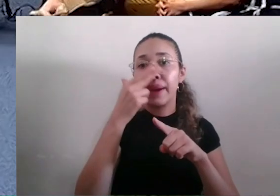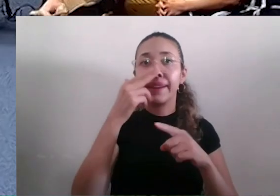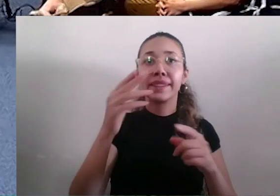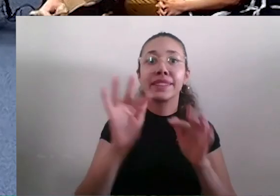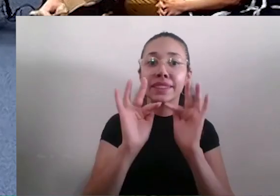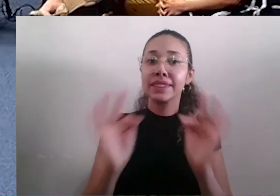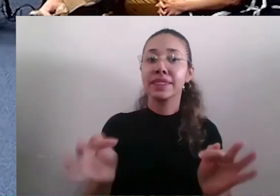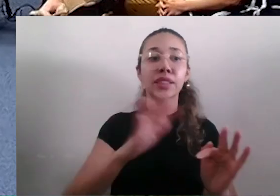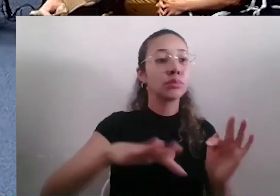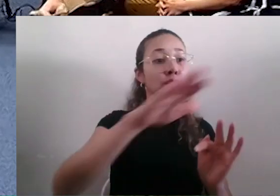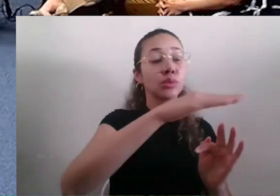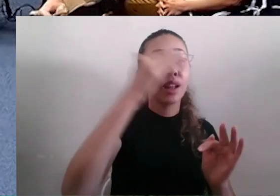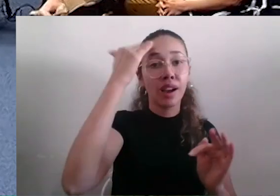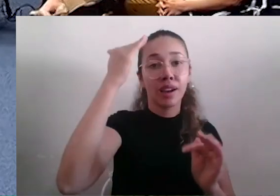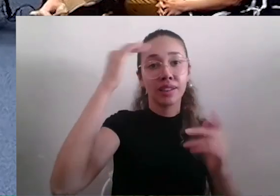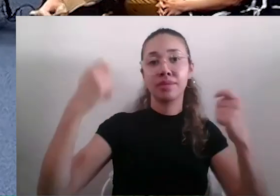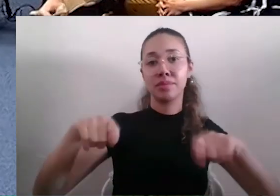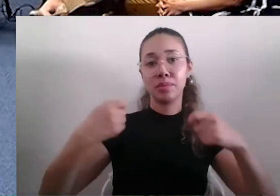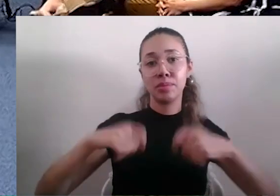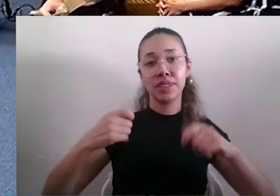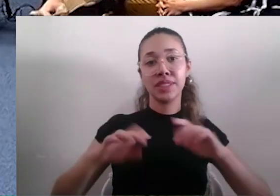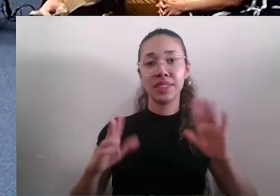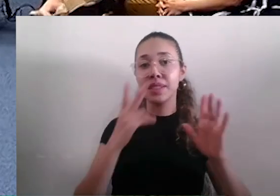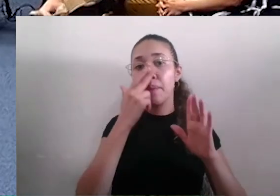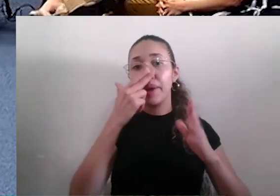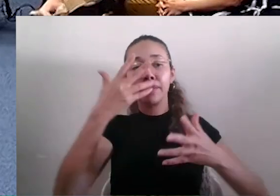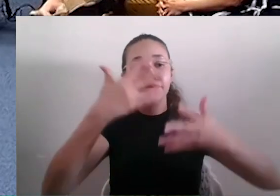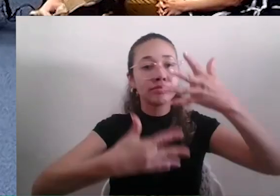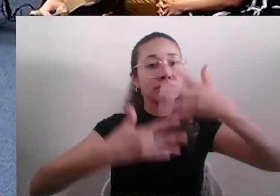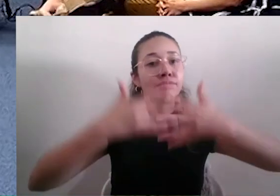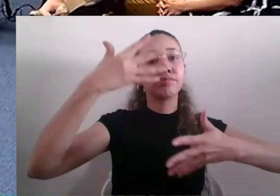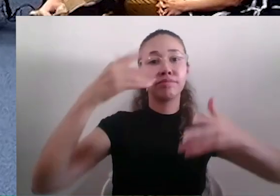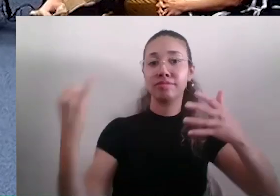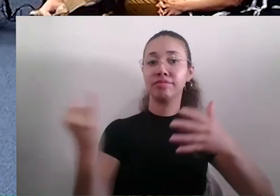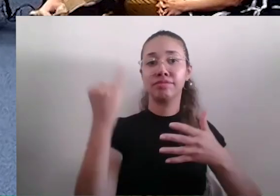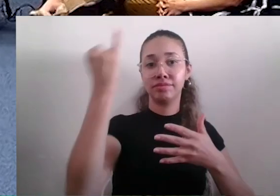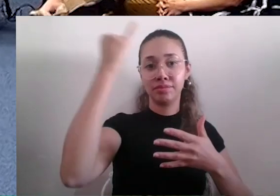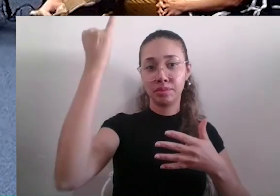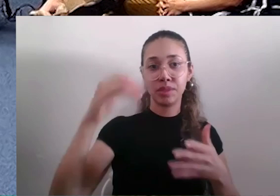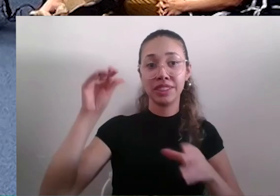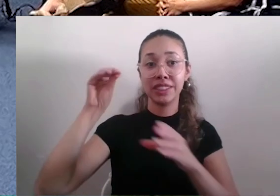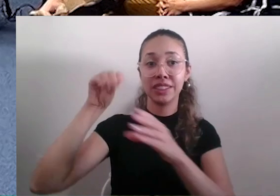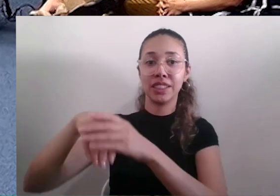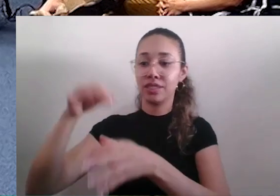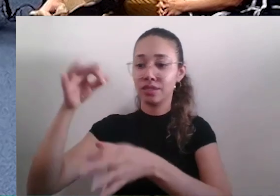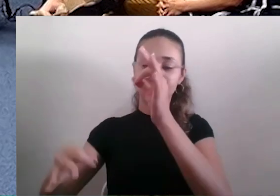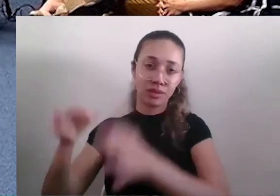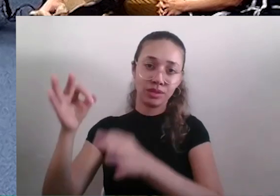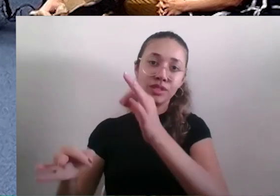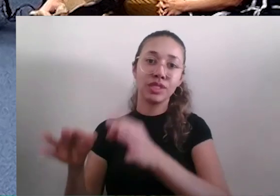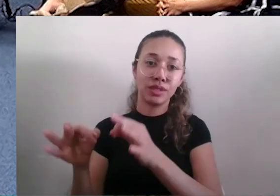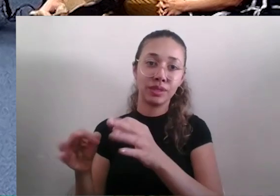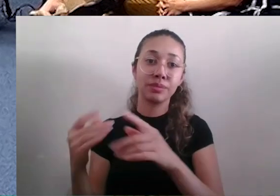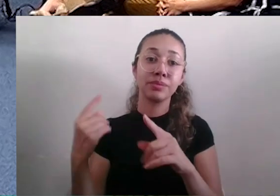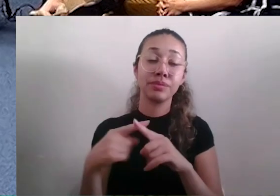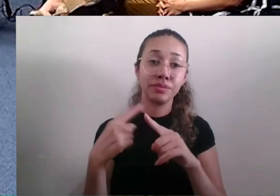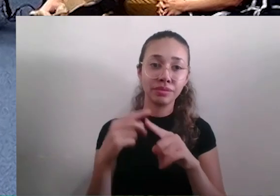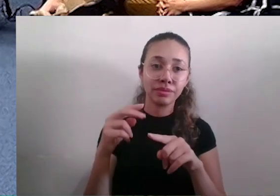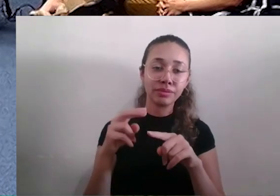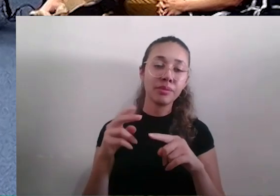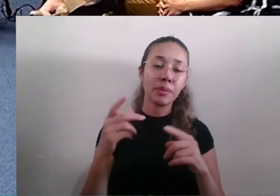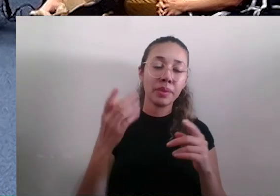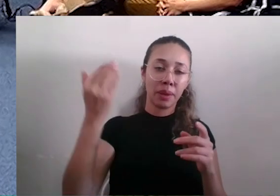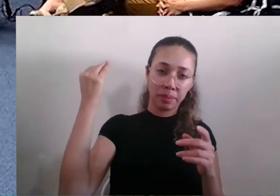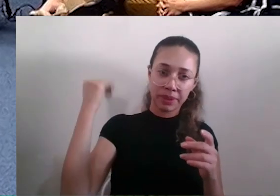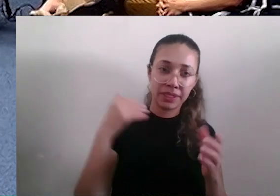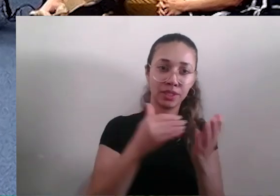mais transparente mesmo entendeu ser mais ser mais transparente com com o que acontece dentro do Judiciário para mim esse processo todo desde o praia